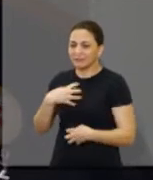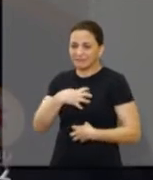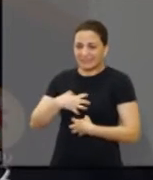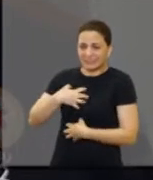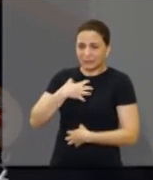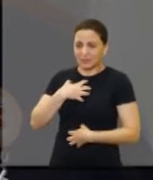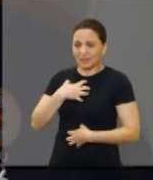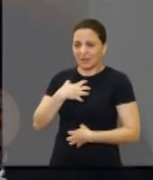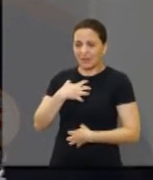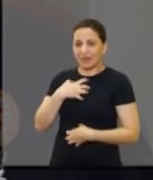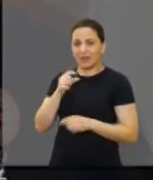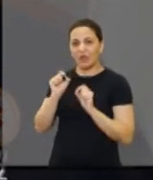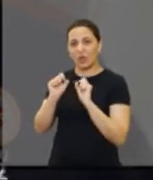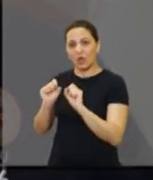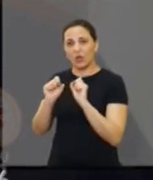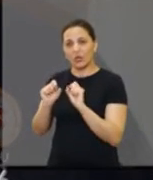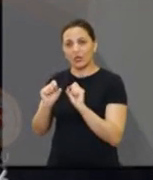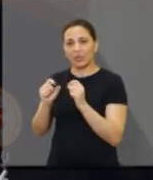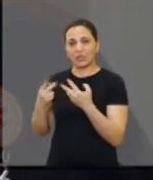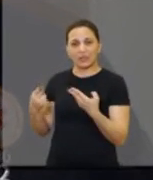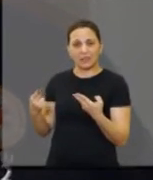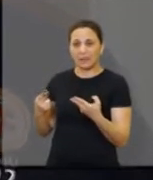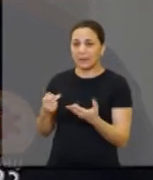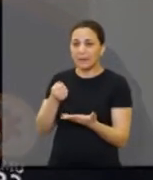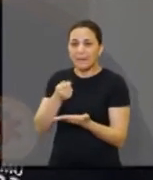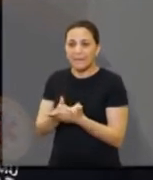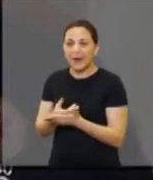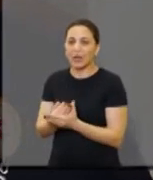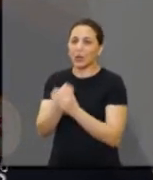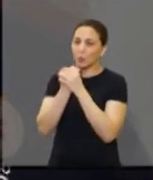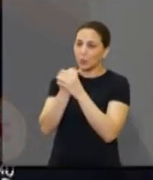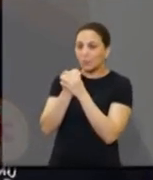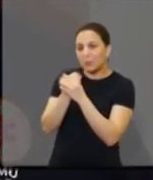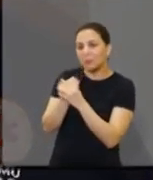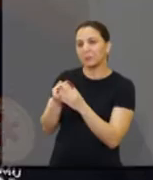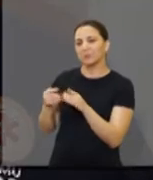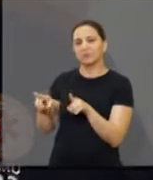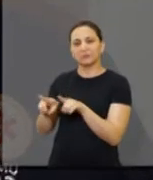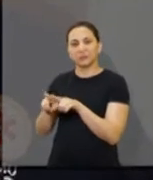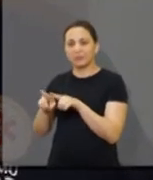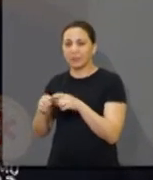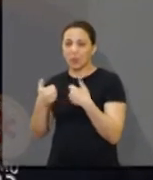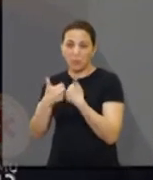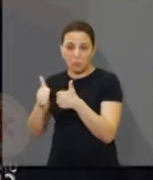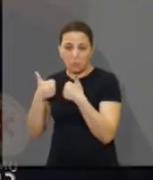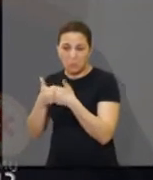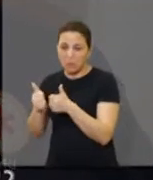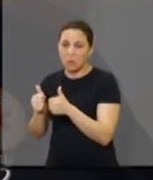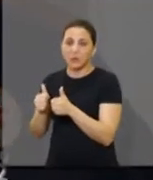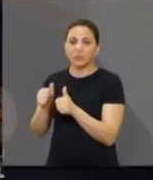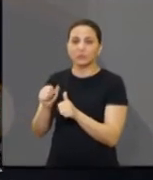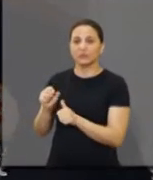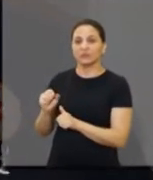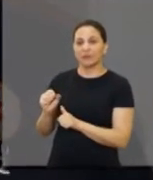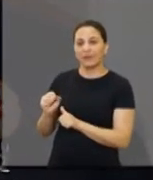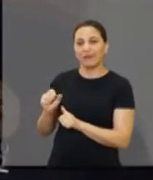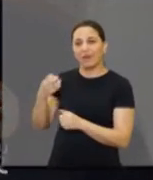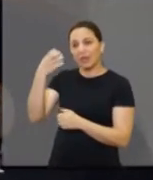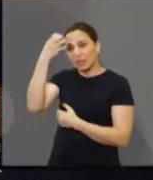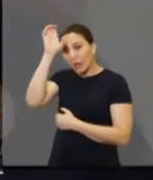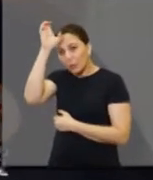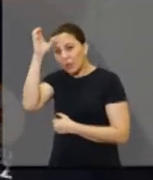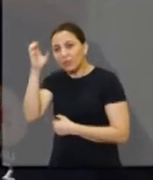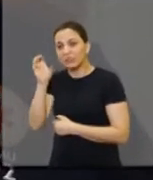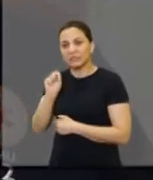se sensibilizar com o fato entendeu o fim acaba pagando o lanche ou até mesmo a passagem do ônibus e o samu